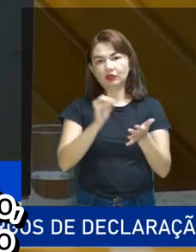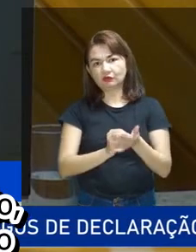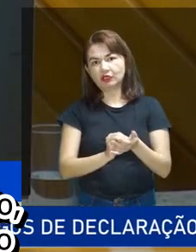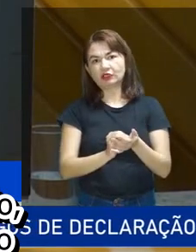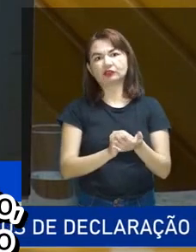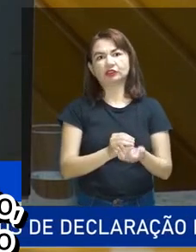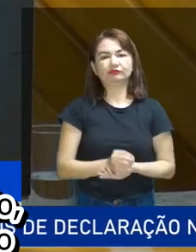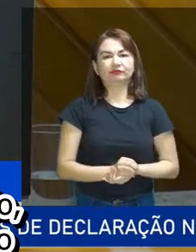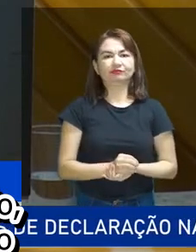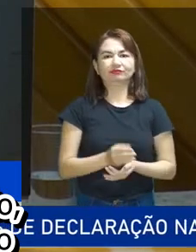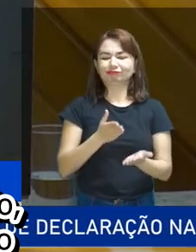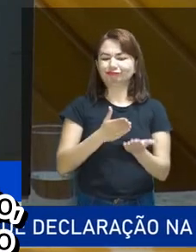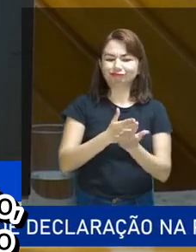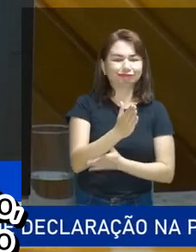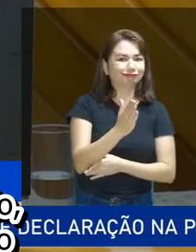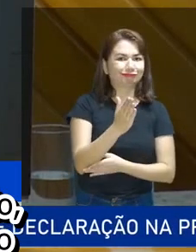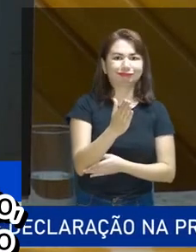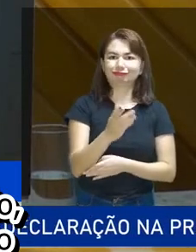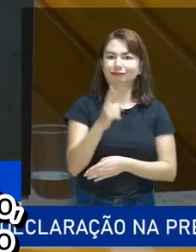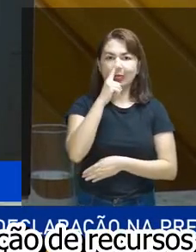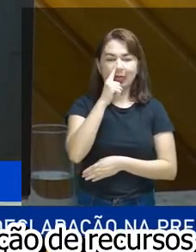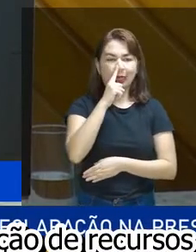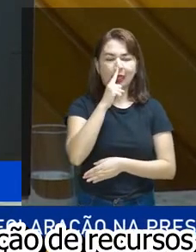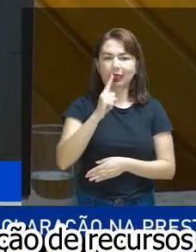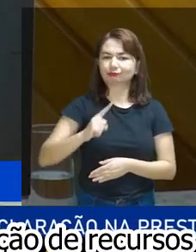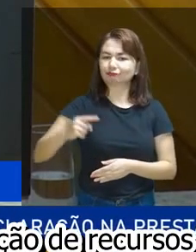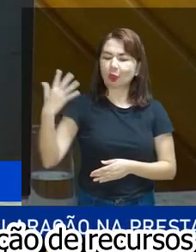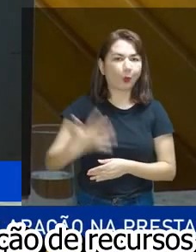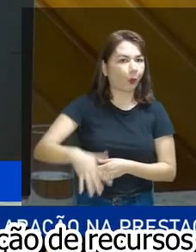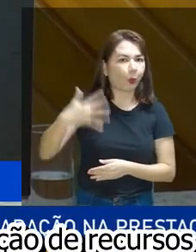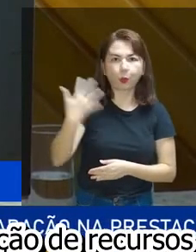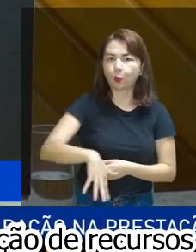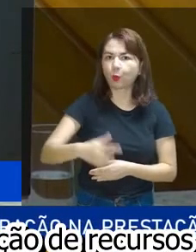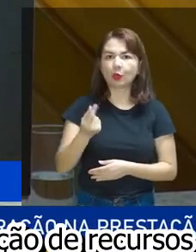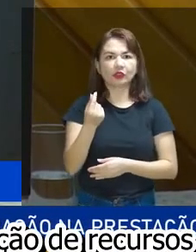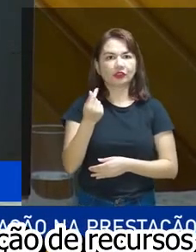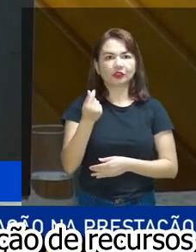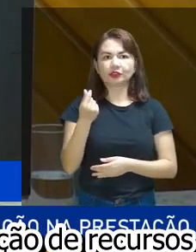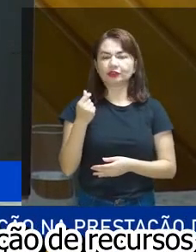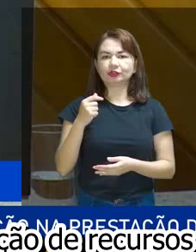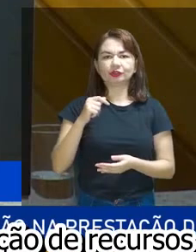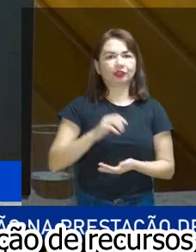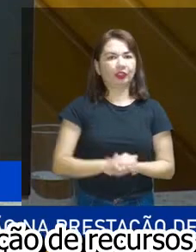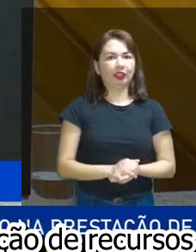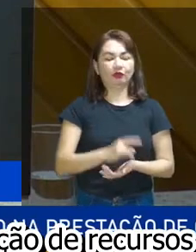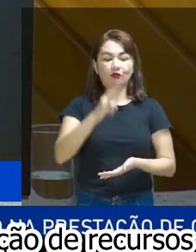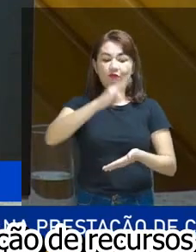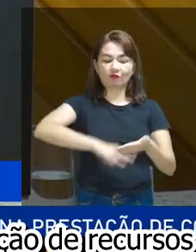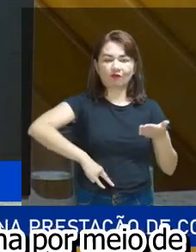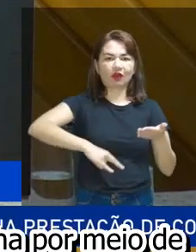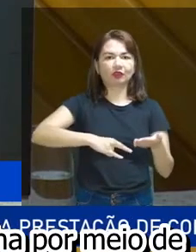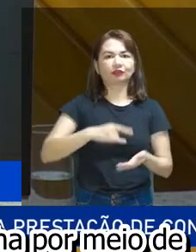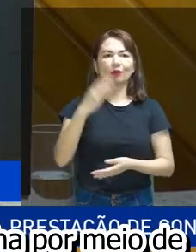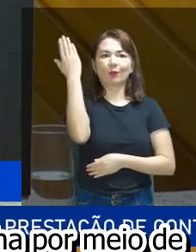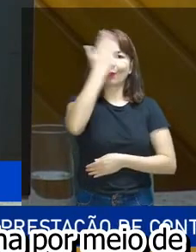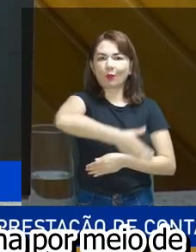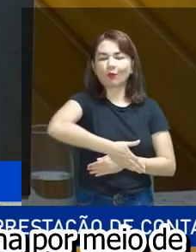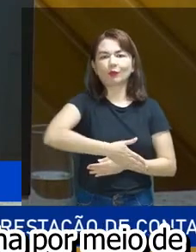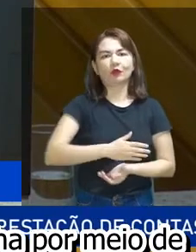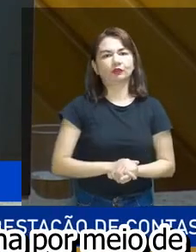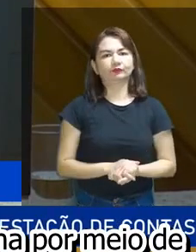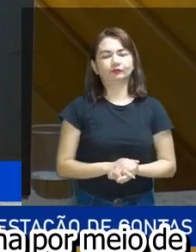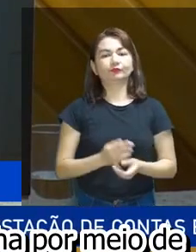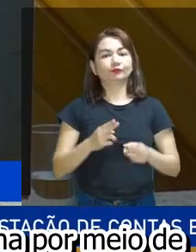irregularidade grave, desaprovação, determinação de recolhimento de valores ao Tesouro Nacional. A ausência de comprovação